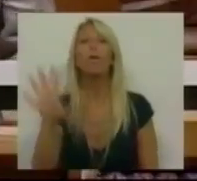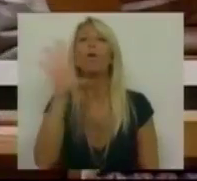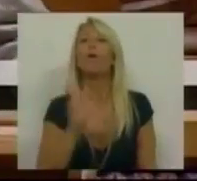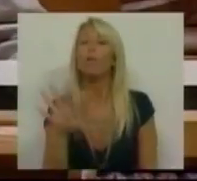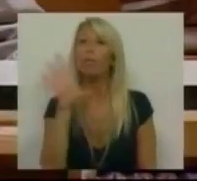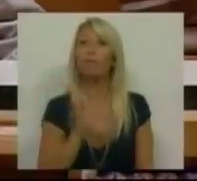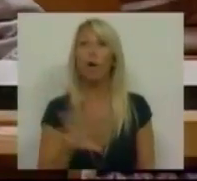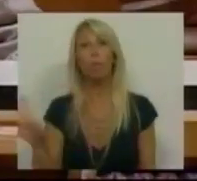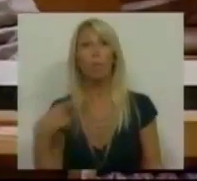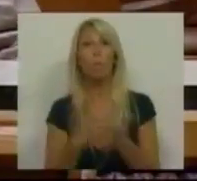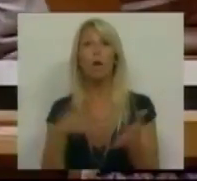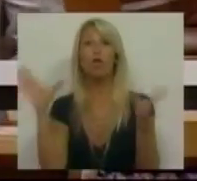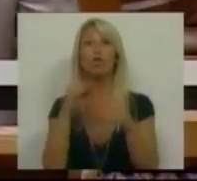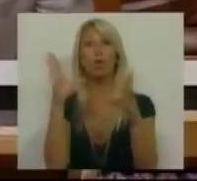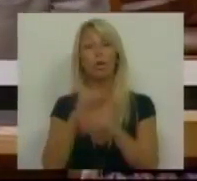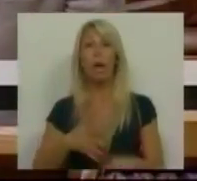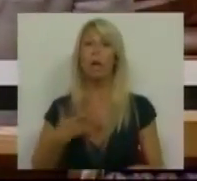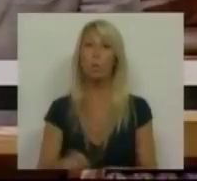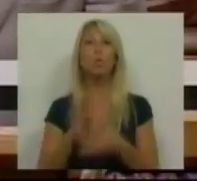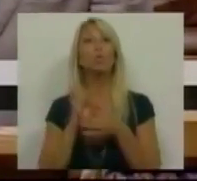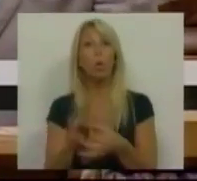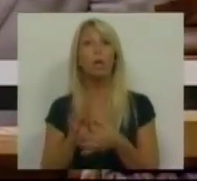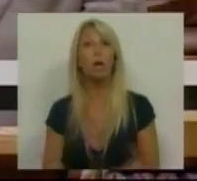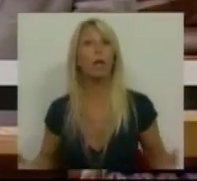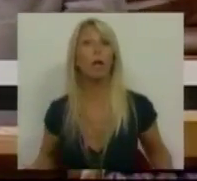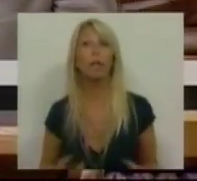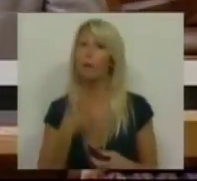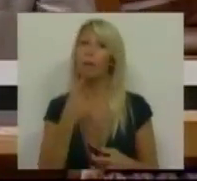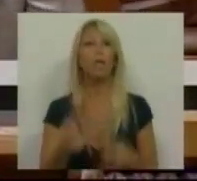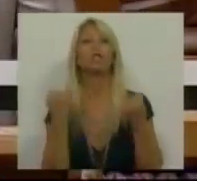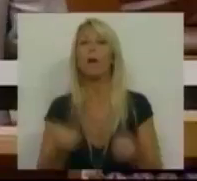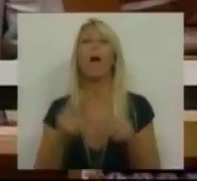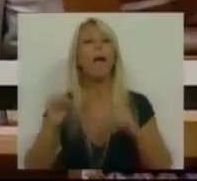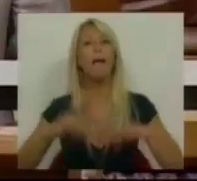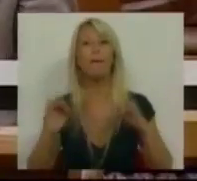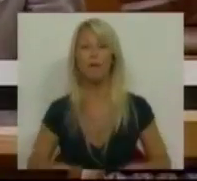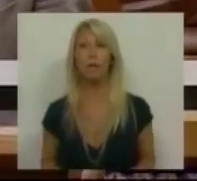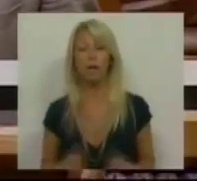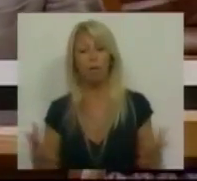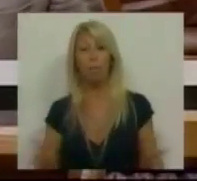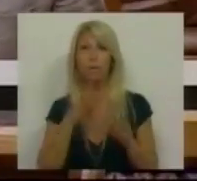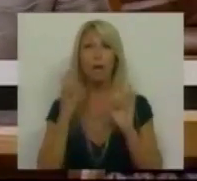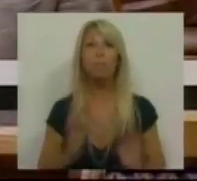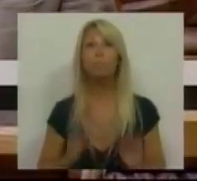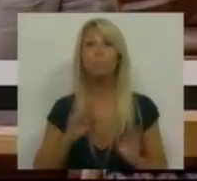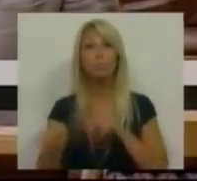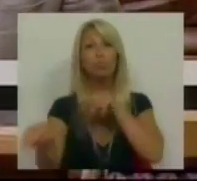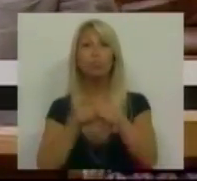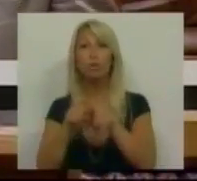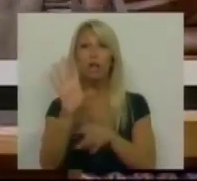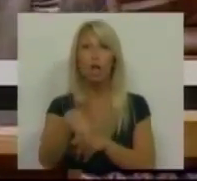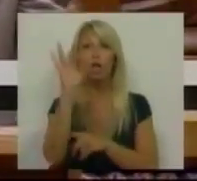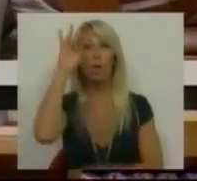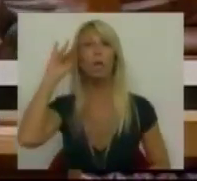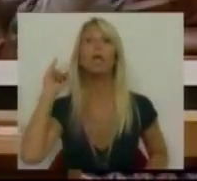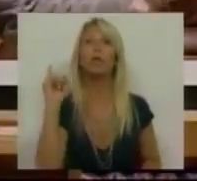então, esta contribuição extraordinária de solidariedade. Será, também dizem-nos, inevitável. Mas é exatamente essa política das escolhas ideológicas